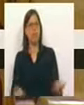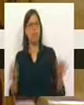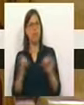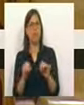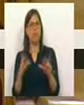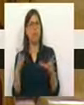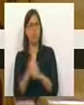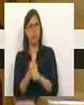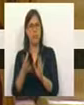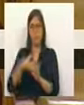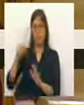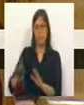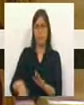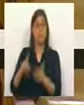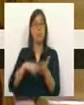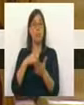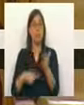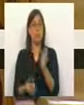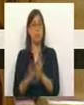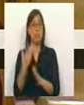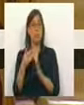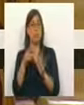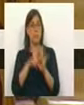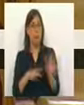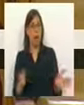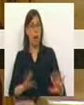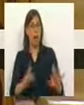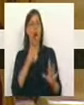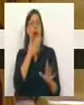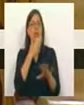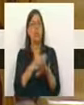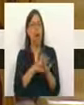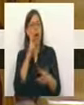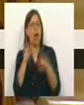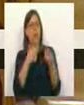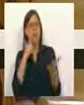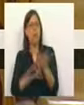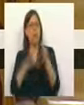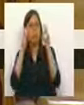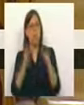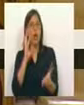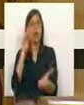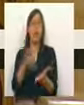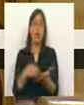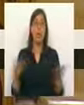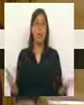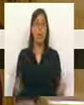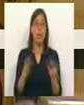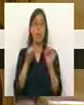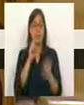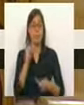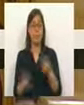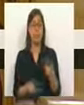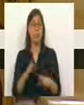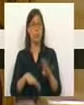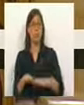não faz sentido algum extinguir o RGES ou revogar o regime fundacional sem se fazer uma avaliação séria dos seus resultados. Essa